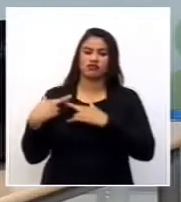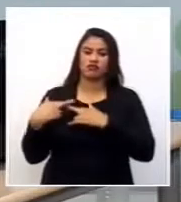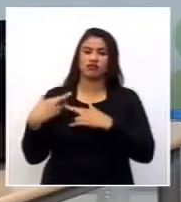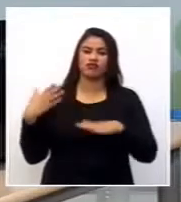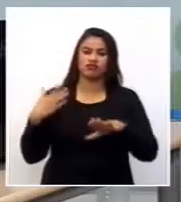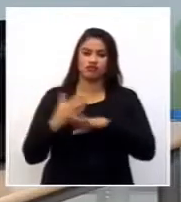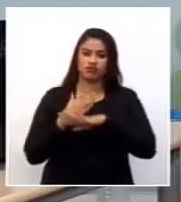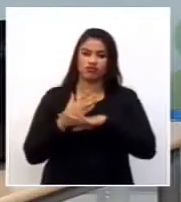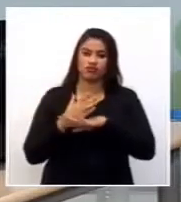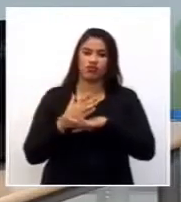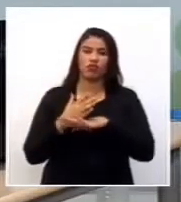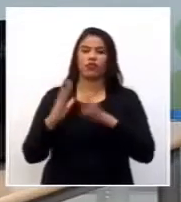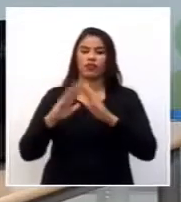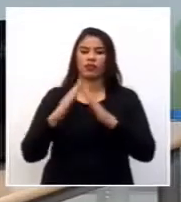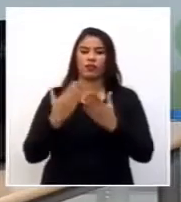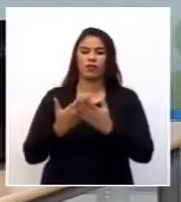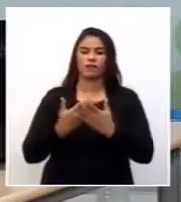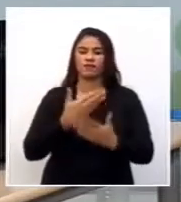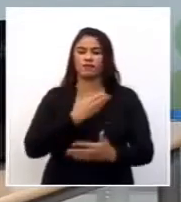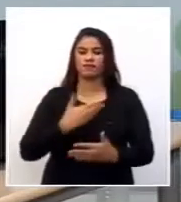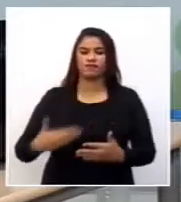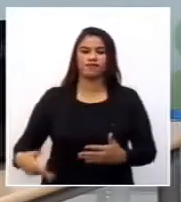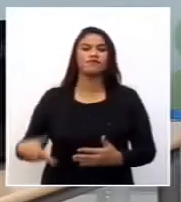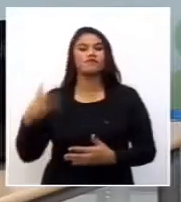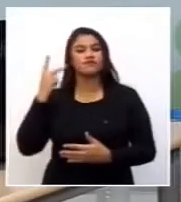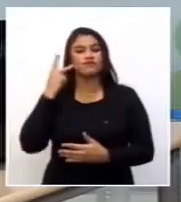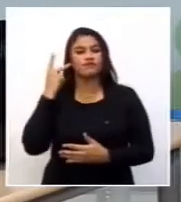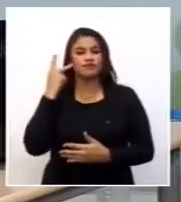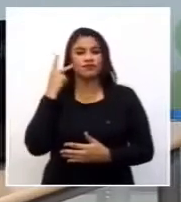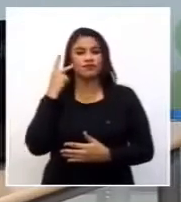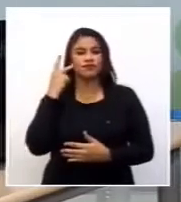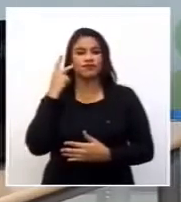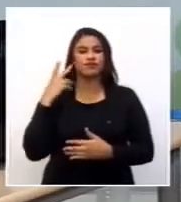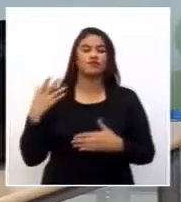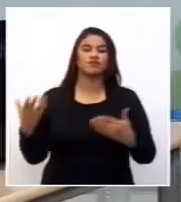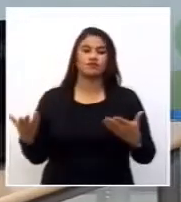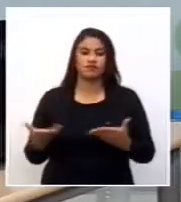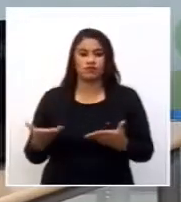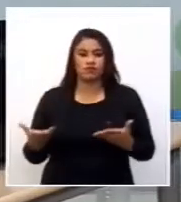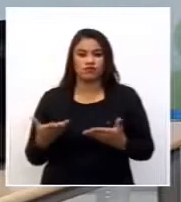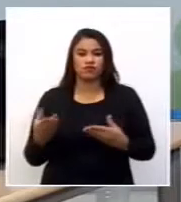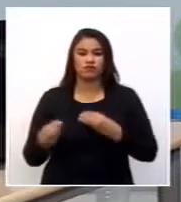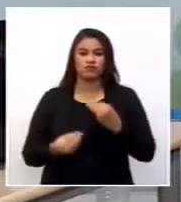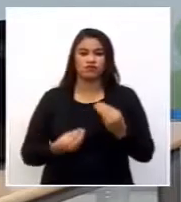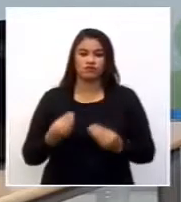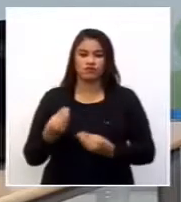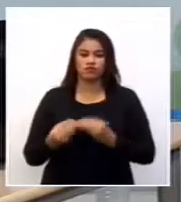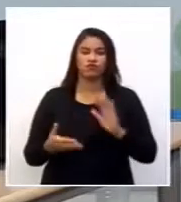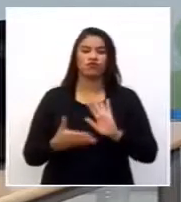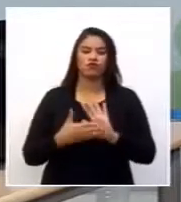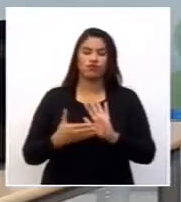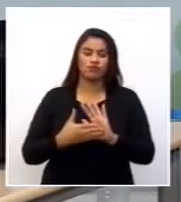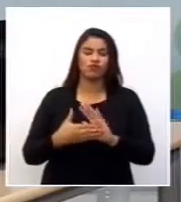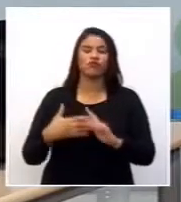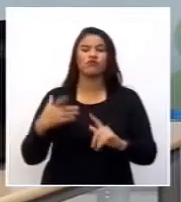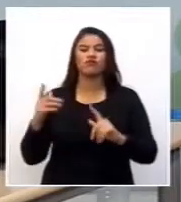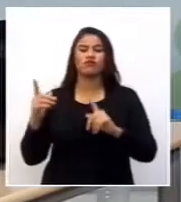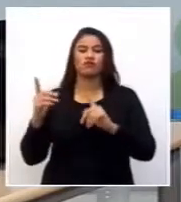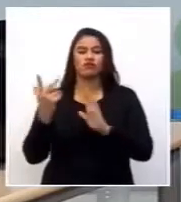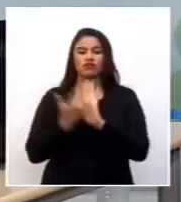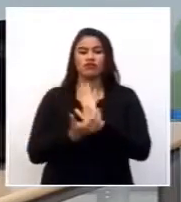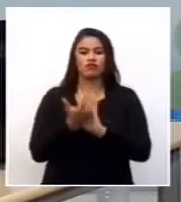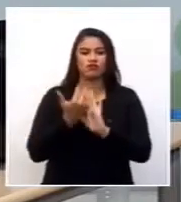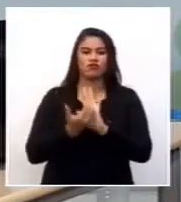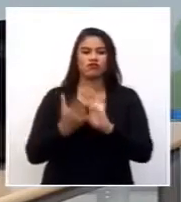escola pública do estado de São Paulo. Tá? Então, nesse momento, diante dessas propostas, dessas imagens, da análise que